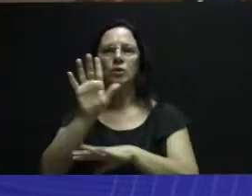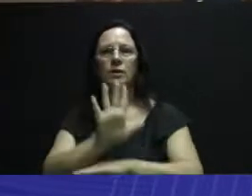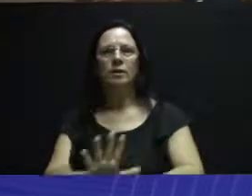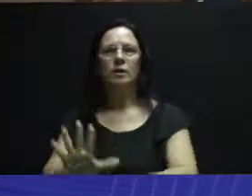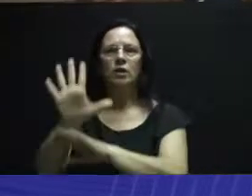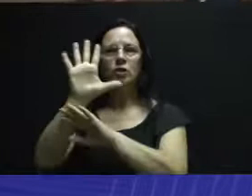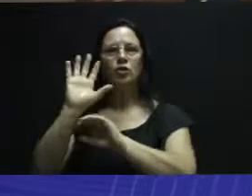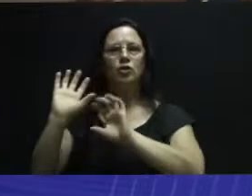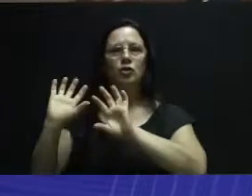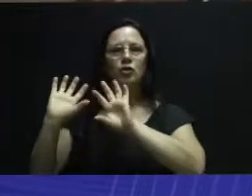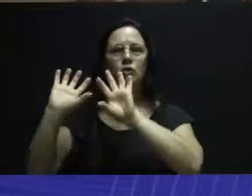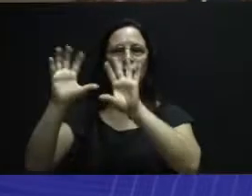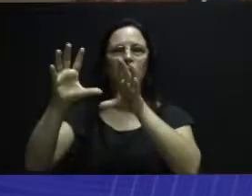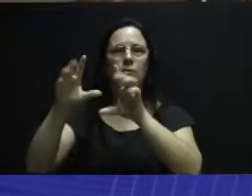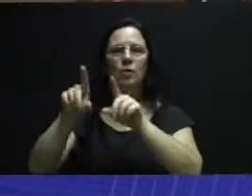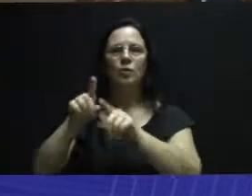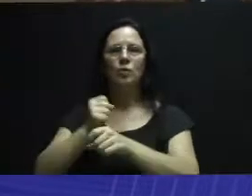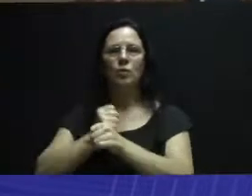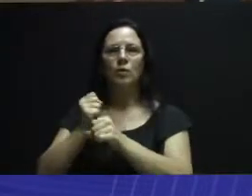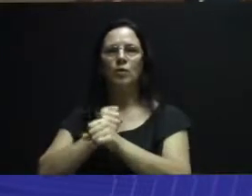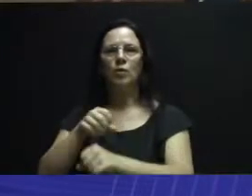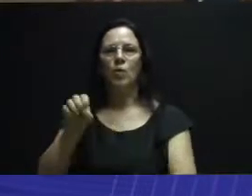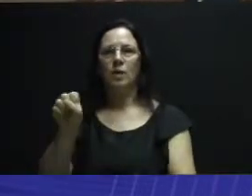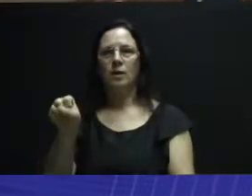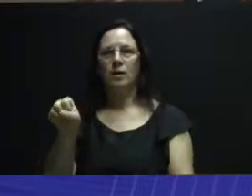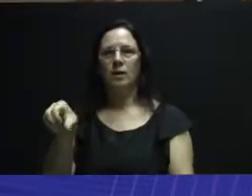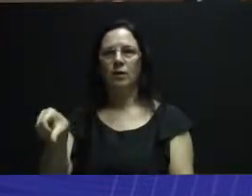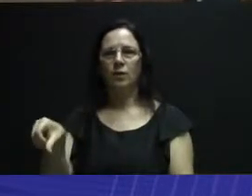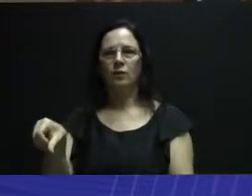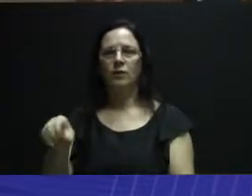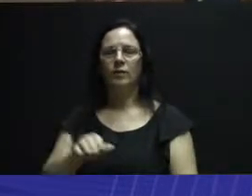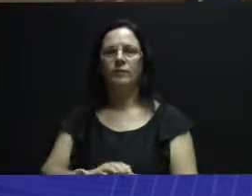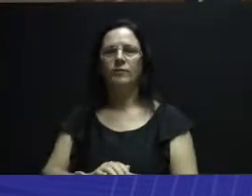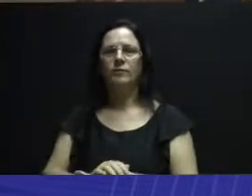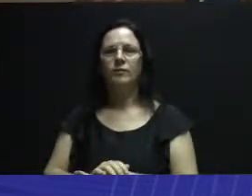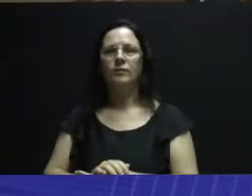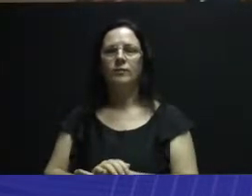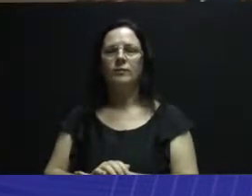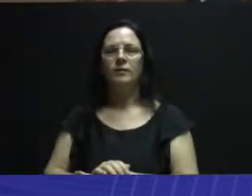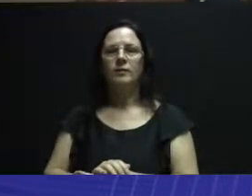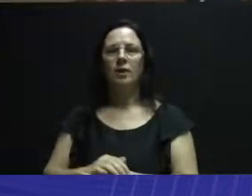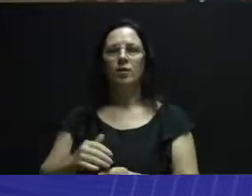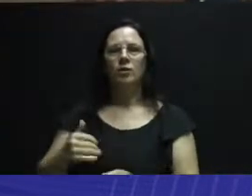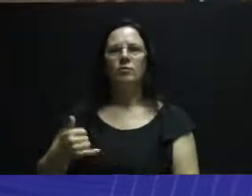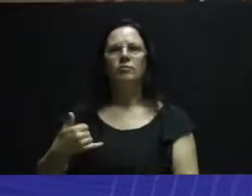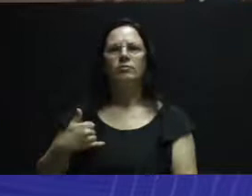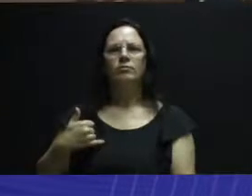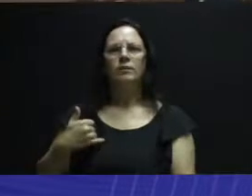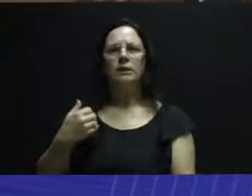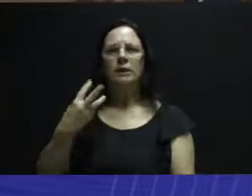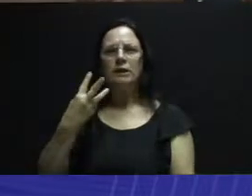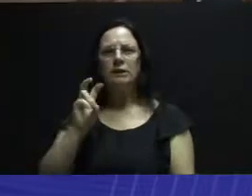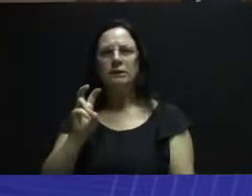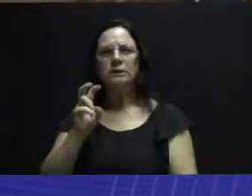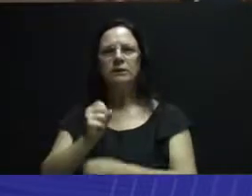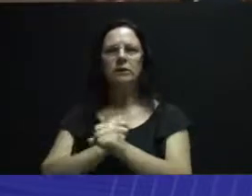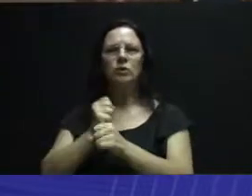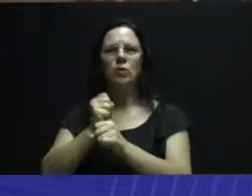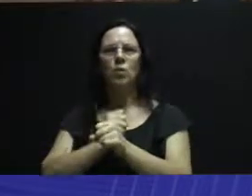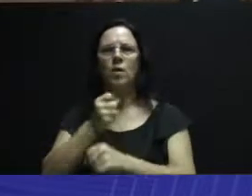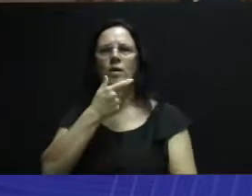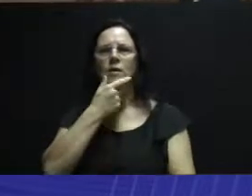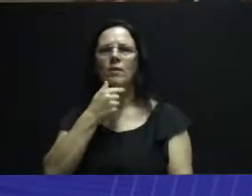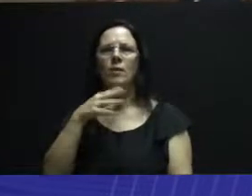de Voleibol, em 89. Em 35 anos de uma vida dedicada ao esporte da região,